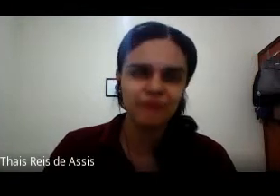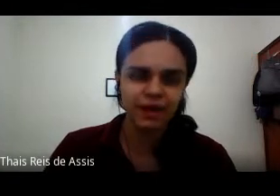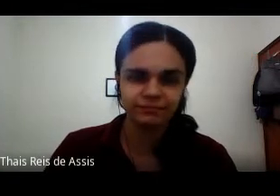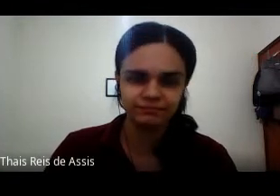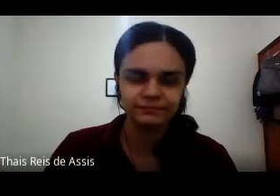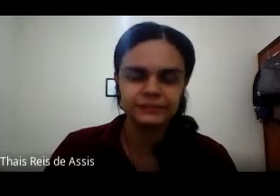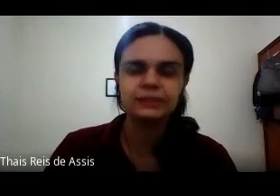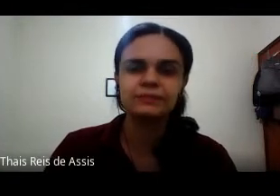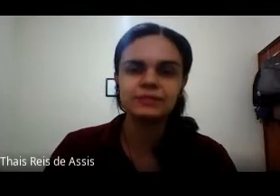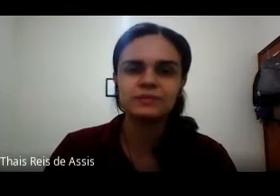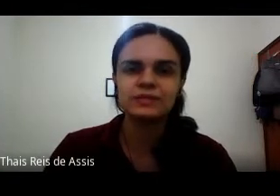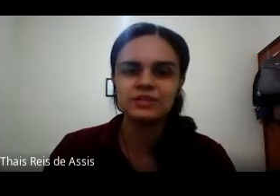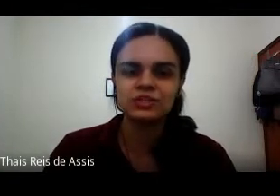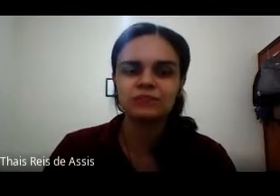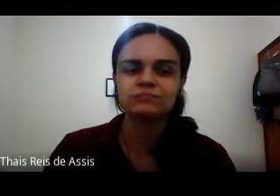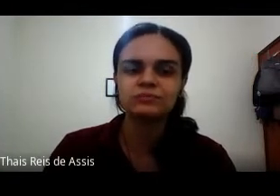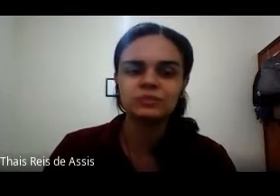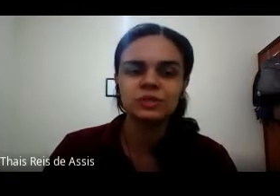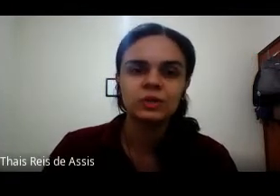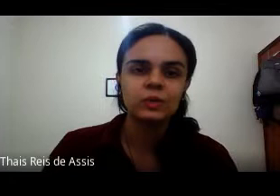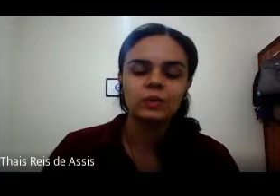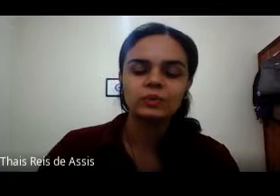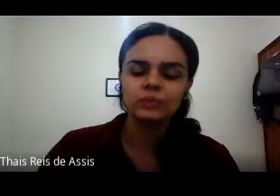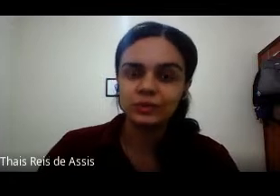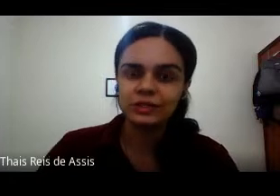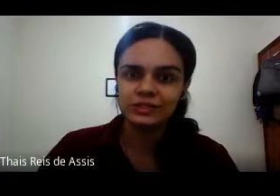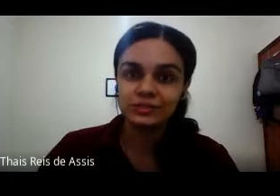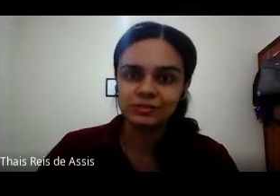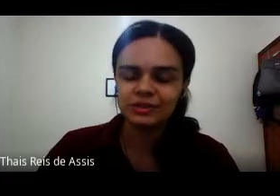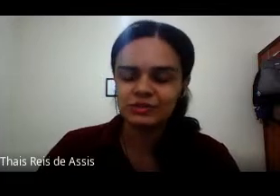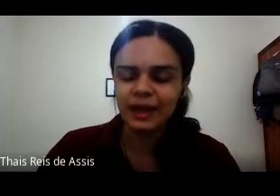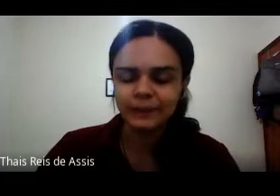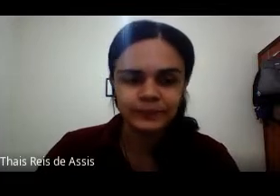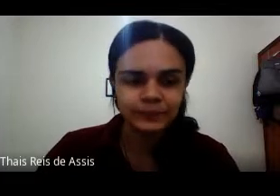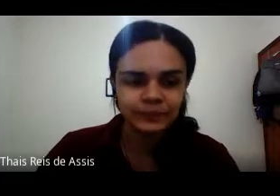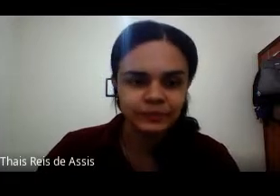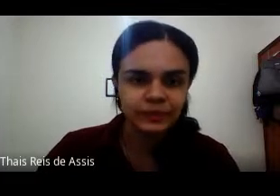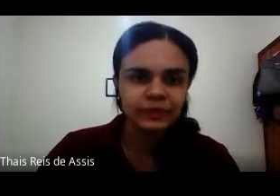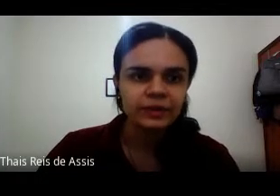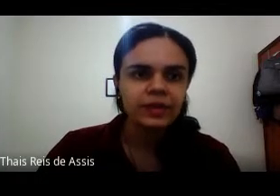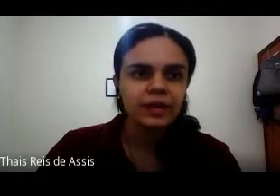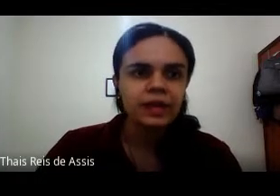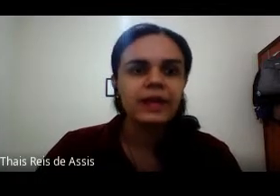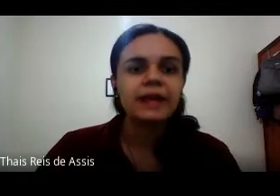também fala. Então, a gente precisa de ter um controle sobre isso, tá?